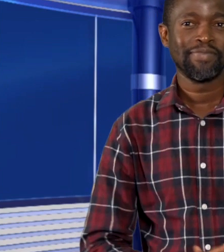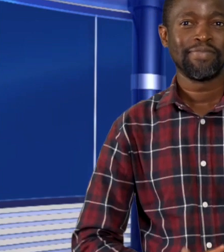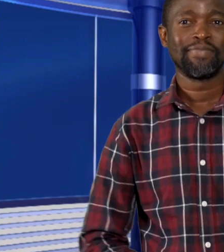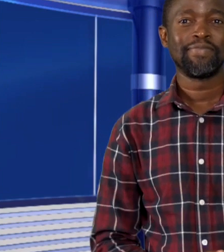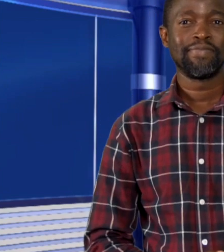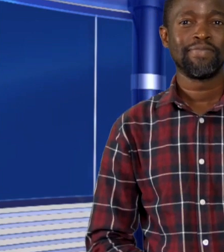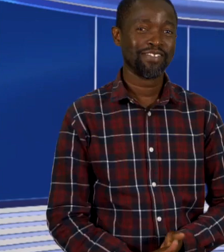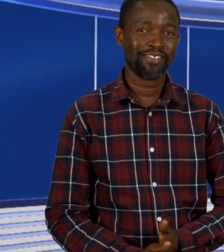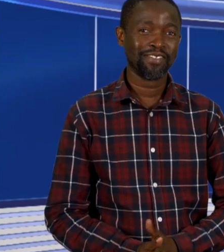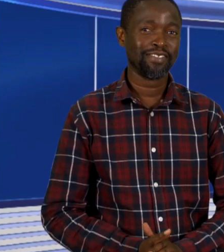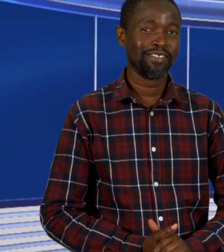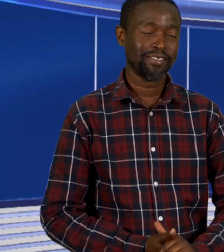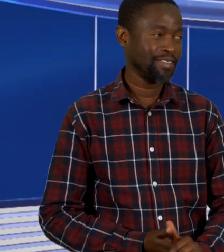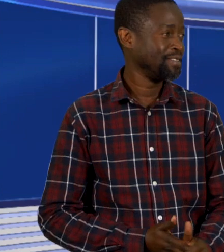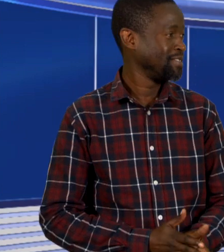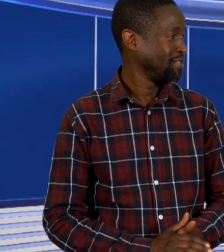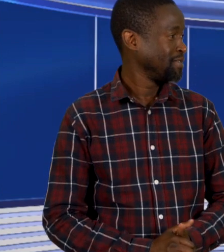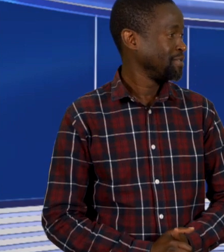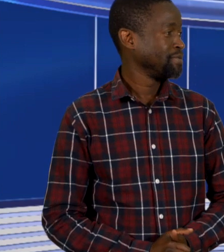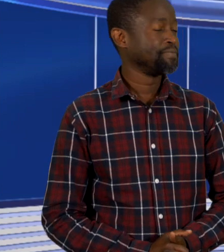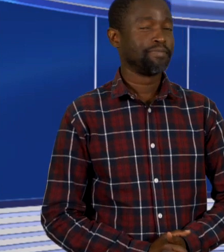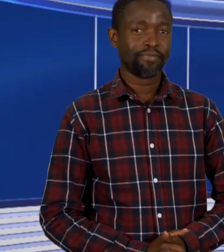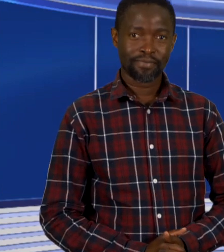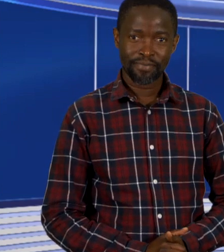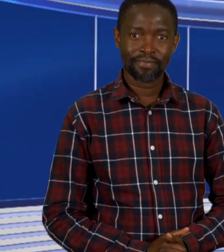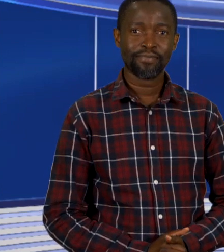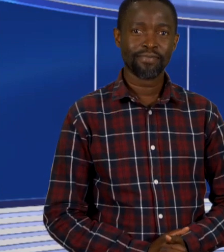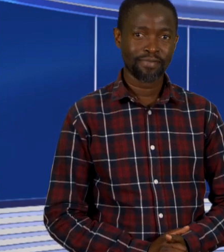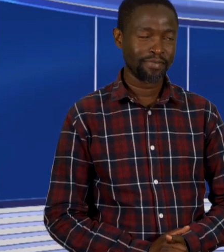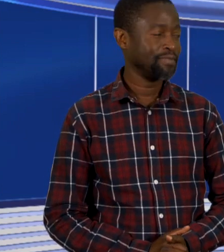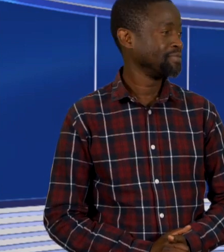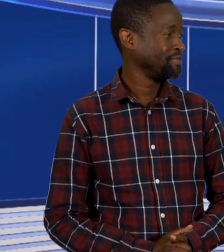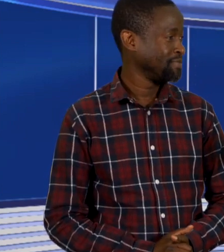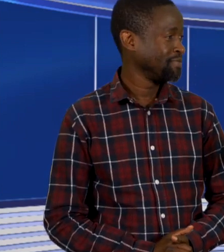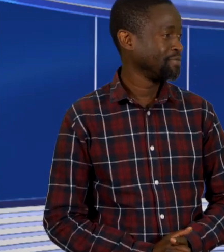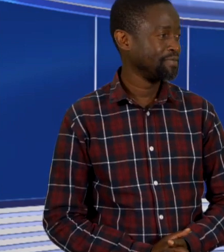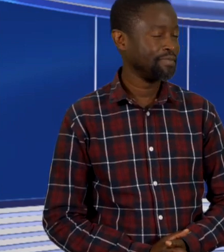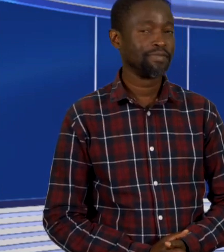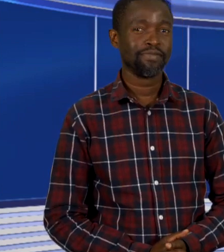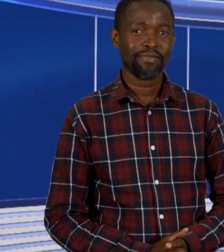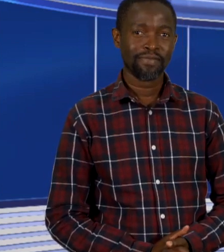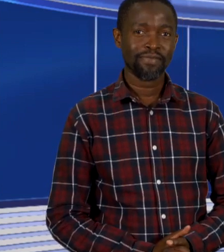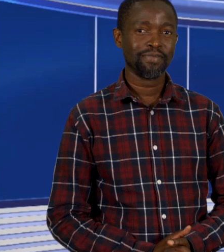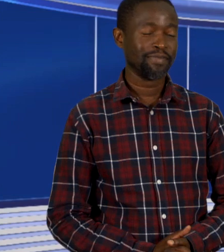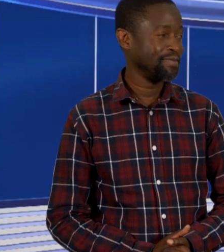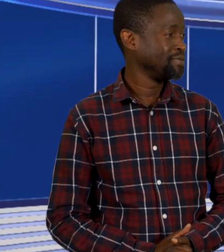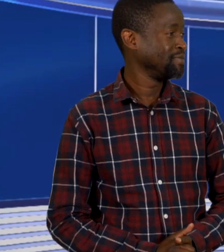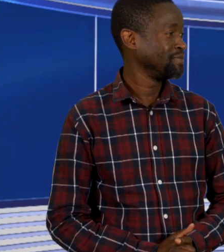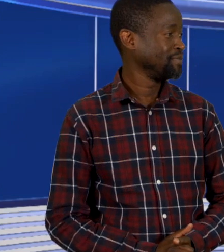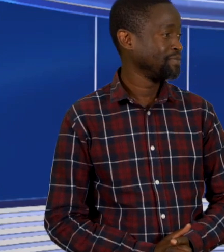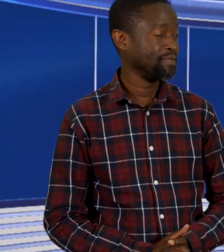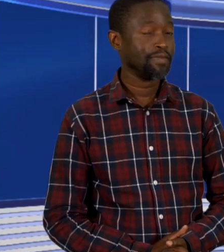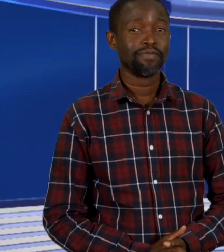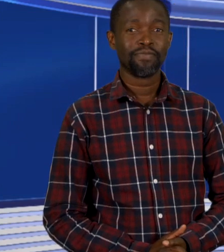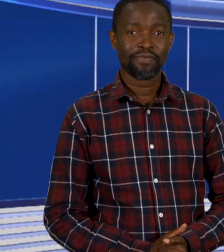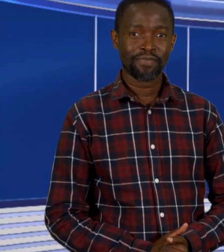inclusivo do país. Neste bloco, trazemos uma entrevista com professores com deficiência na cidade da Beira. Eles falam